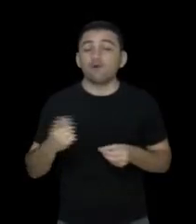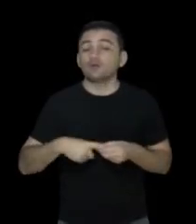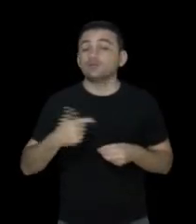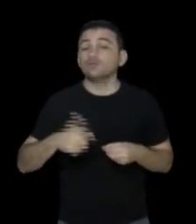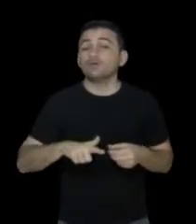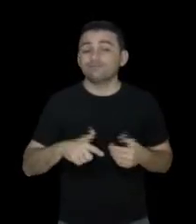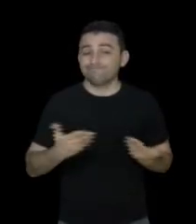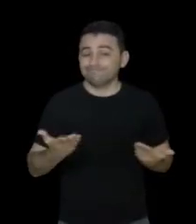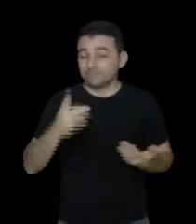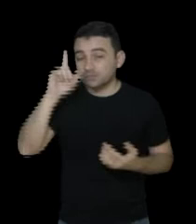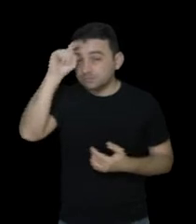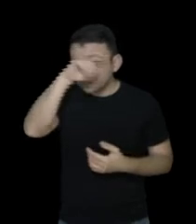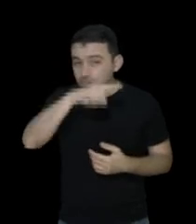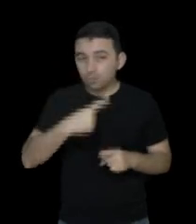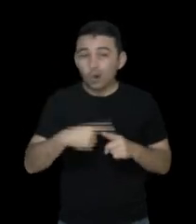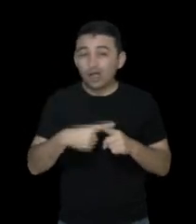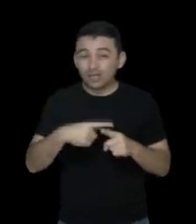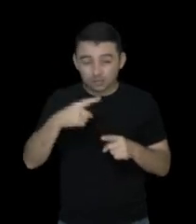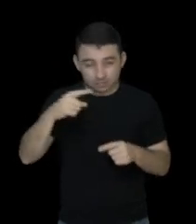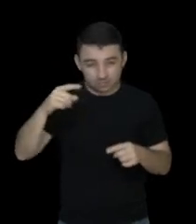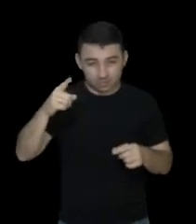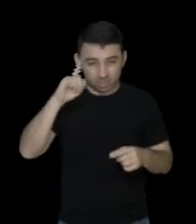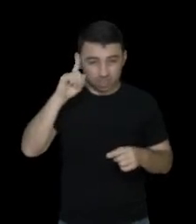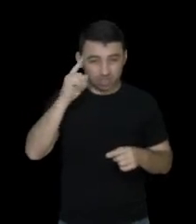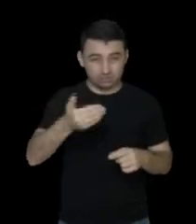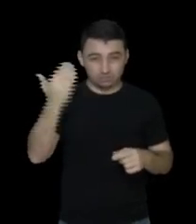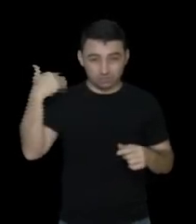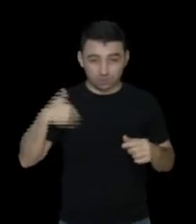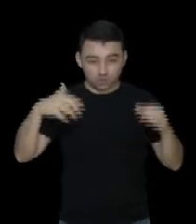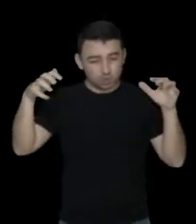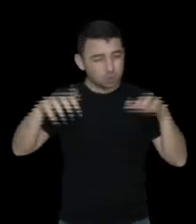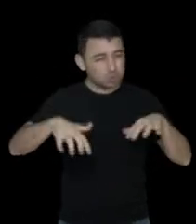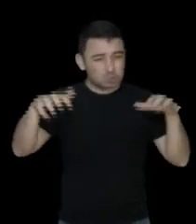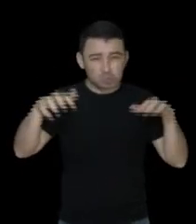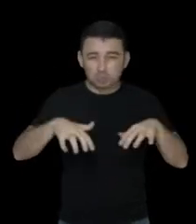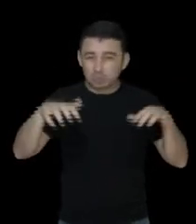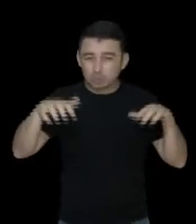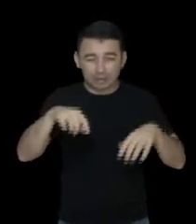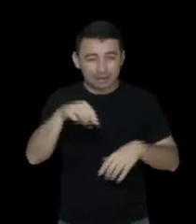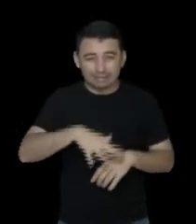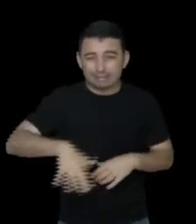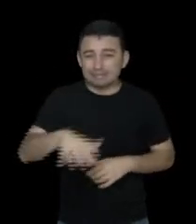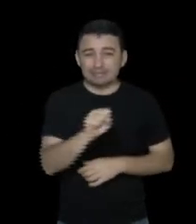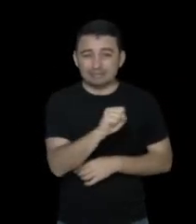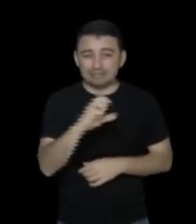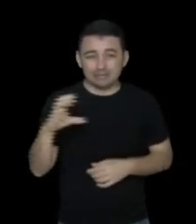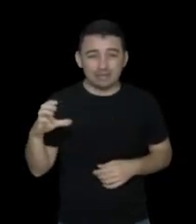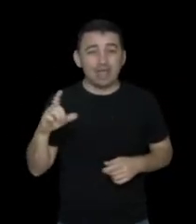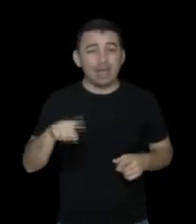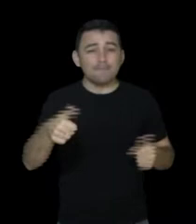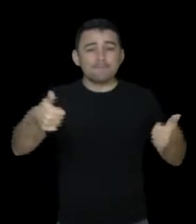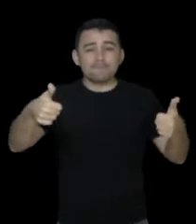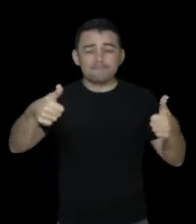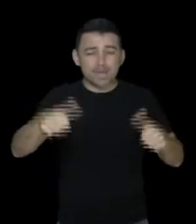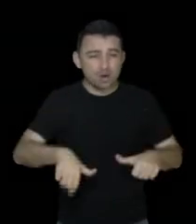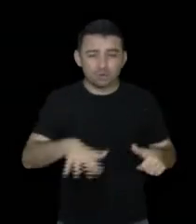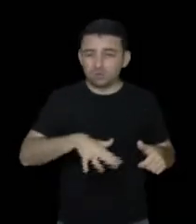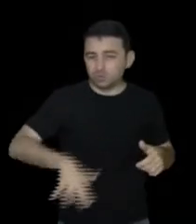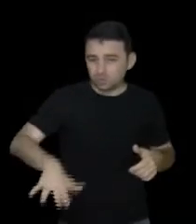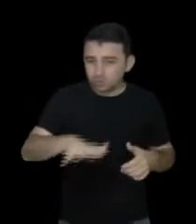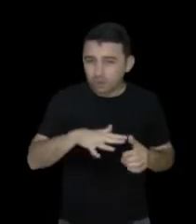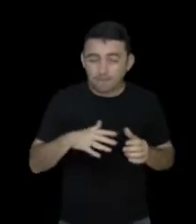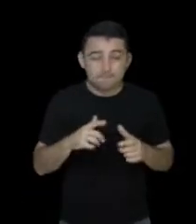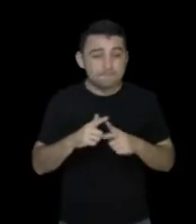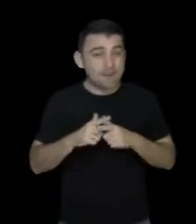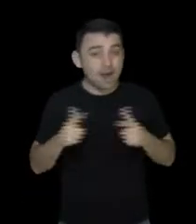chuvas que aconteceram alguns dias atrás em Santa Catarina foi a maior desde 2014 então